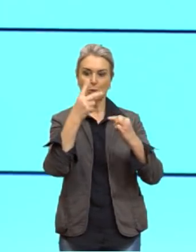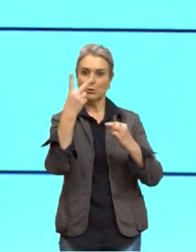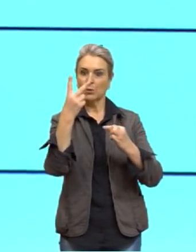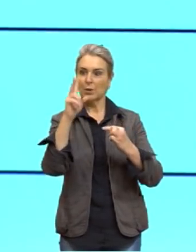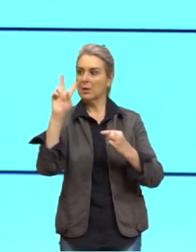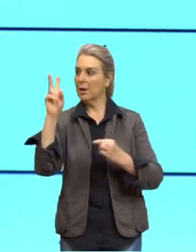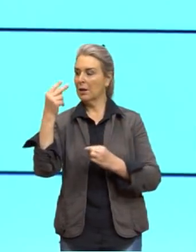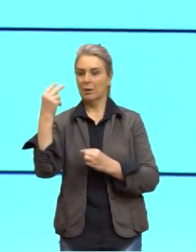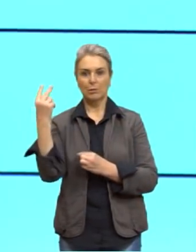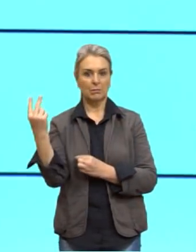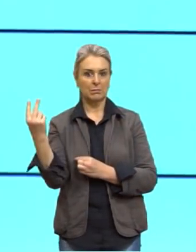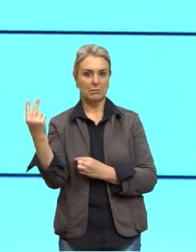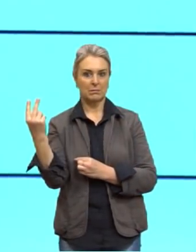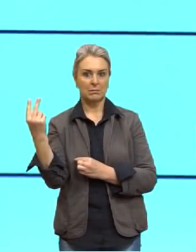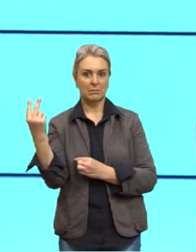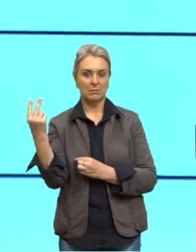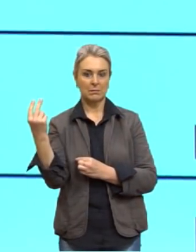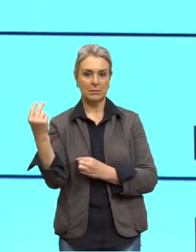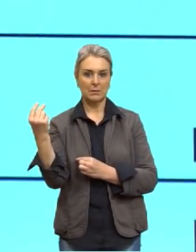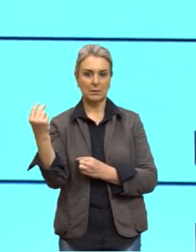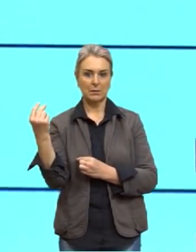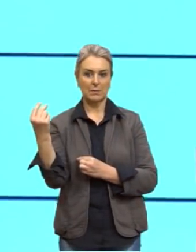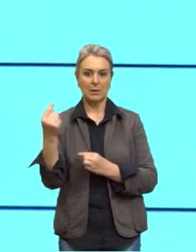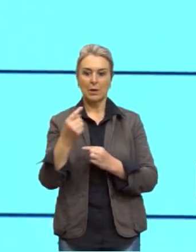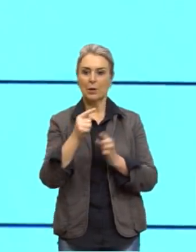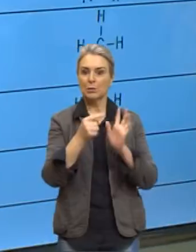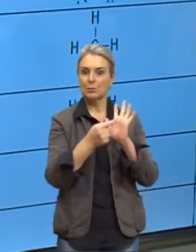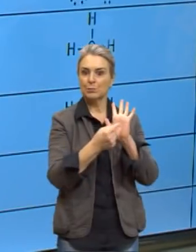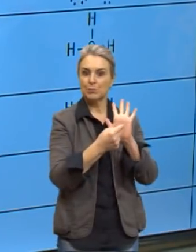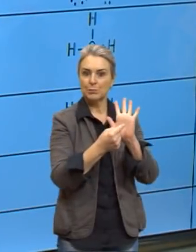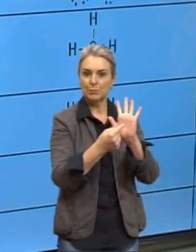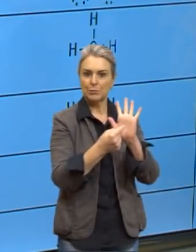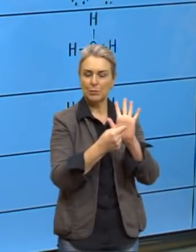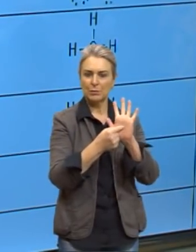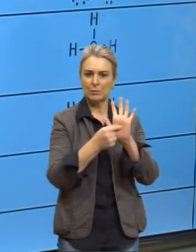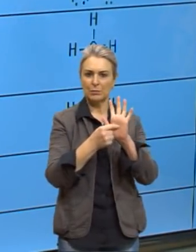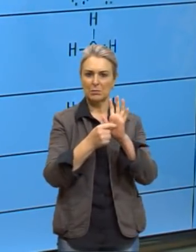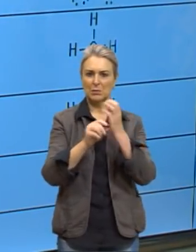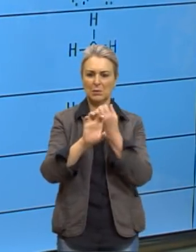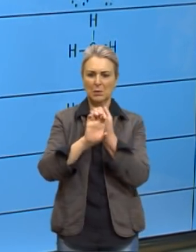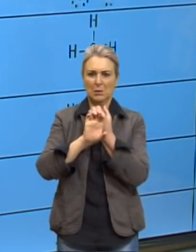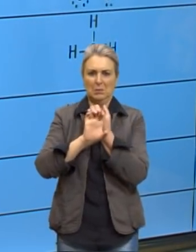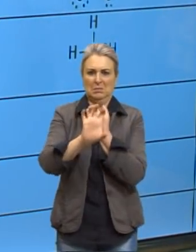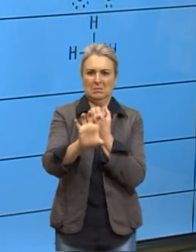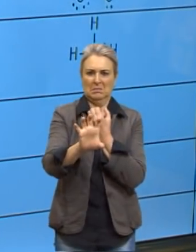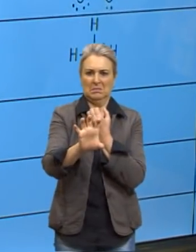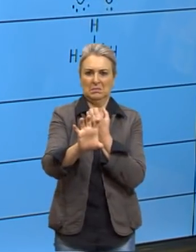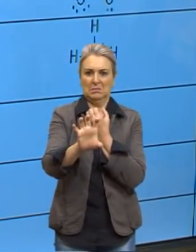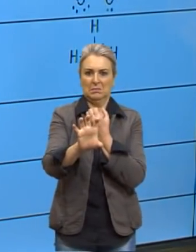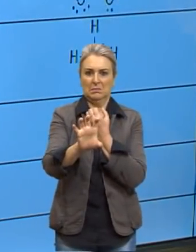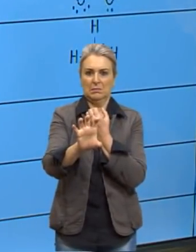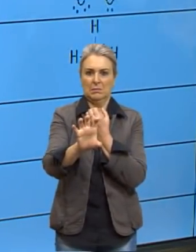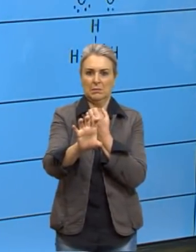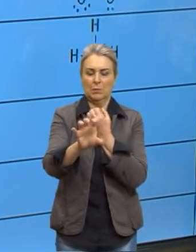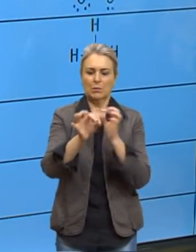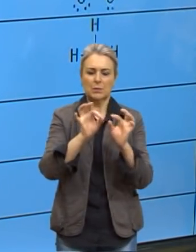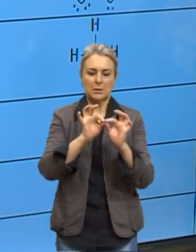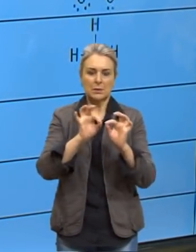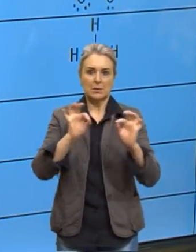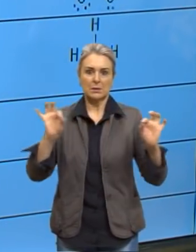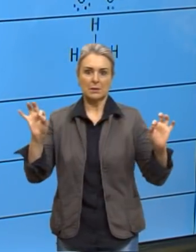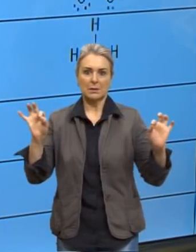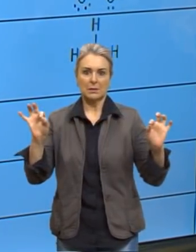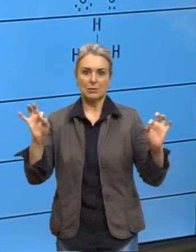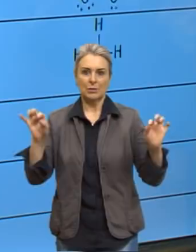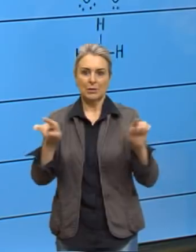os dois hidrogênios esses págs aqui eles fazem uma repulsão então eu tenho que distanciar eles no